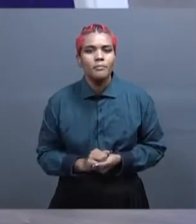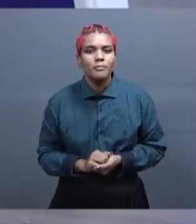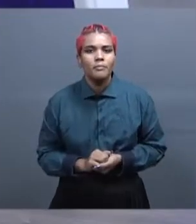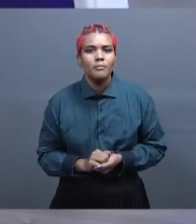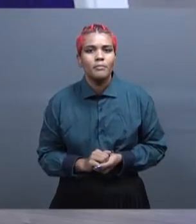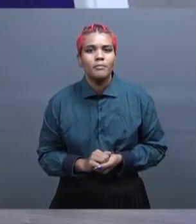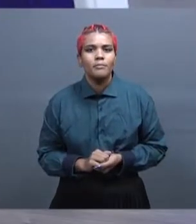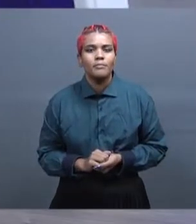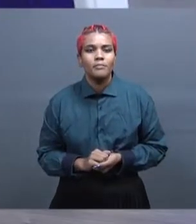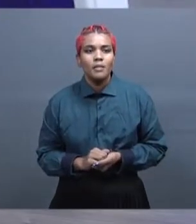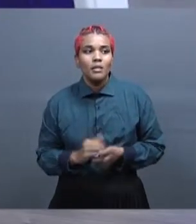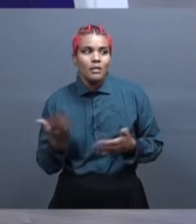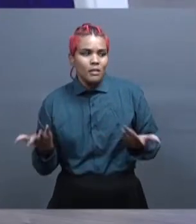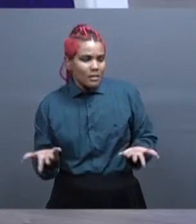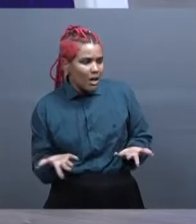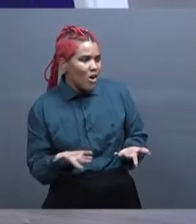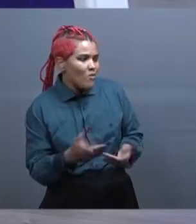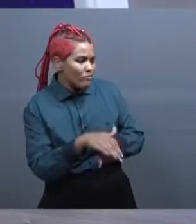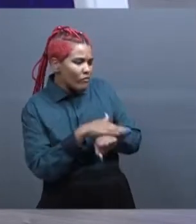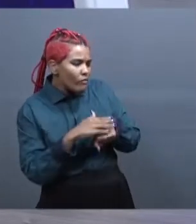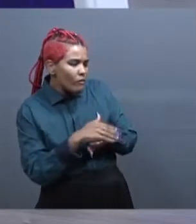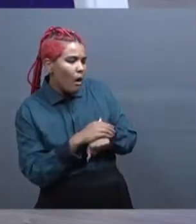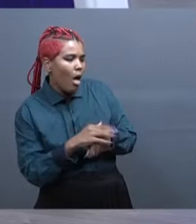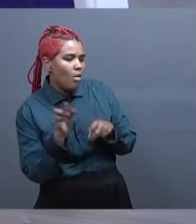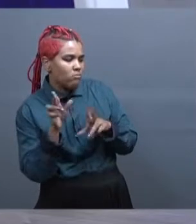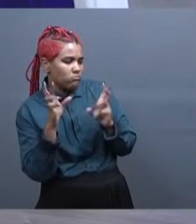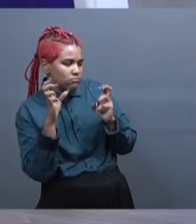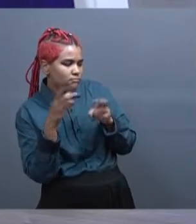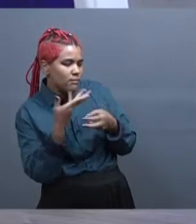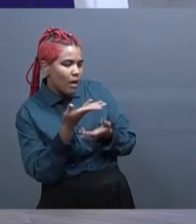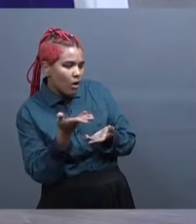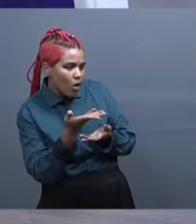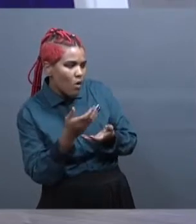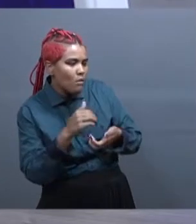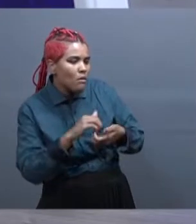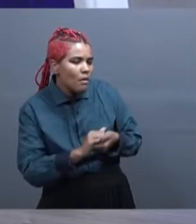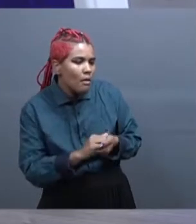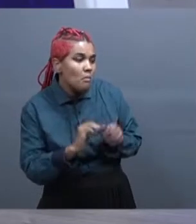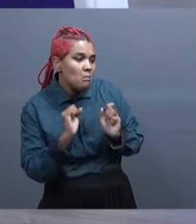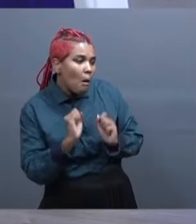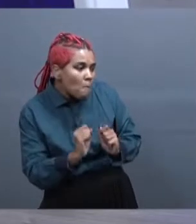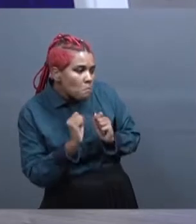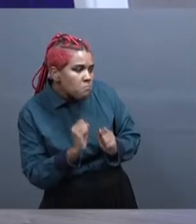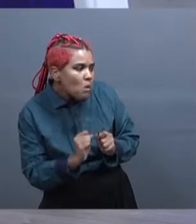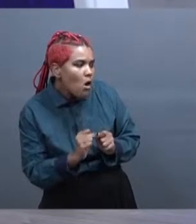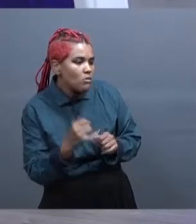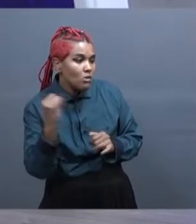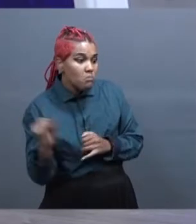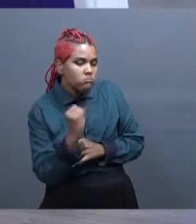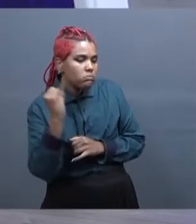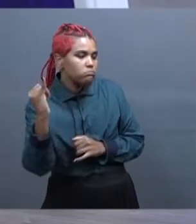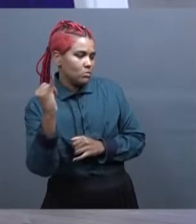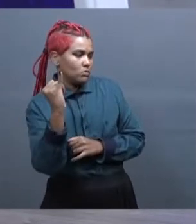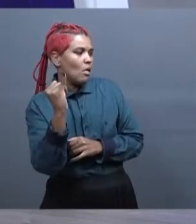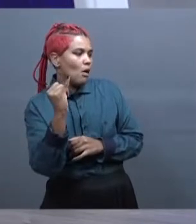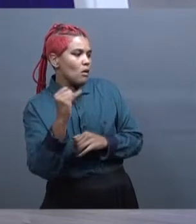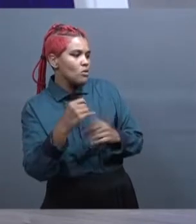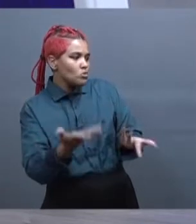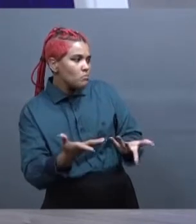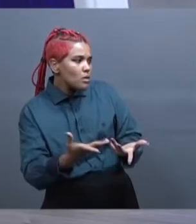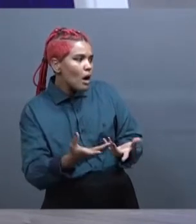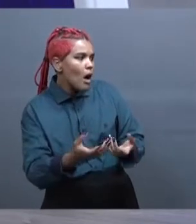cibele então vamos falar sobre esse assunto nessa tua agem reparadoras ela podem ser sim fundamentais na superação de